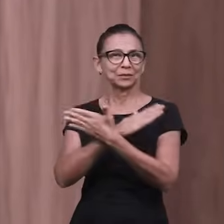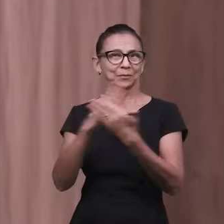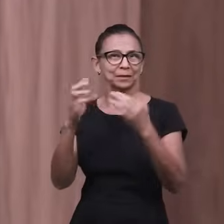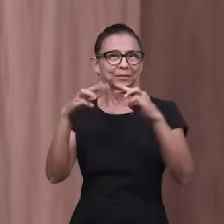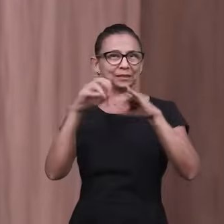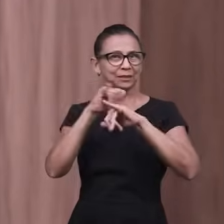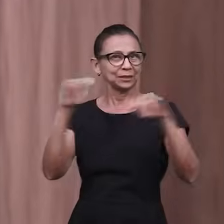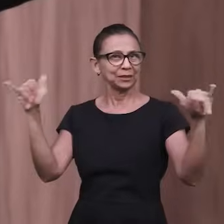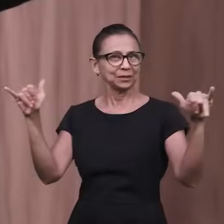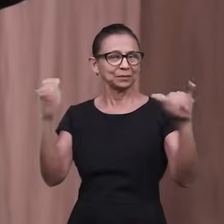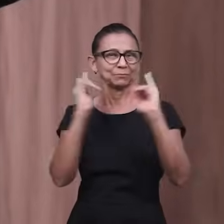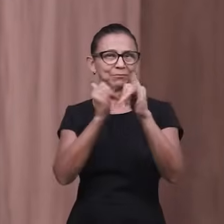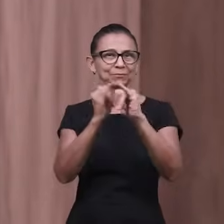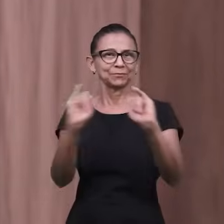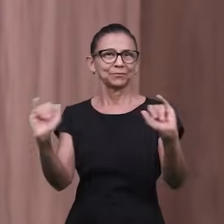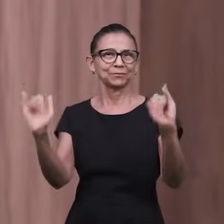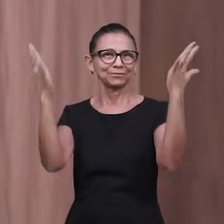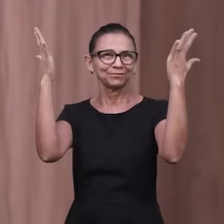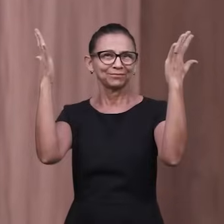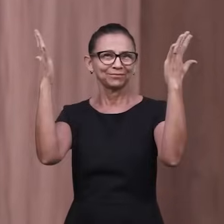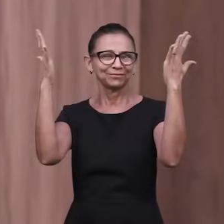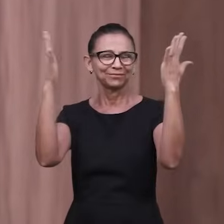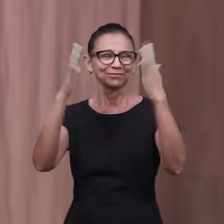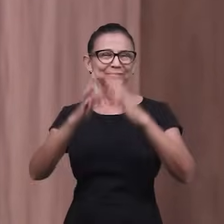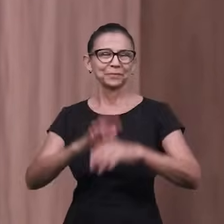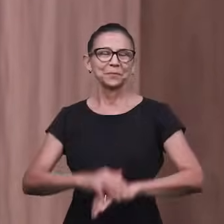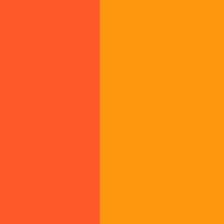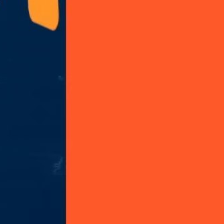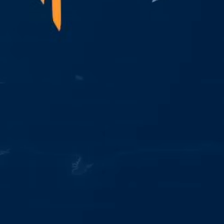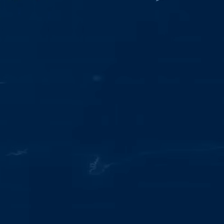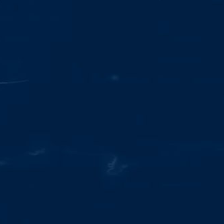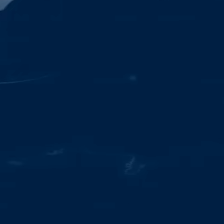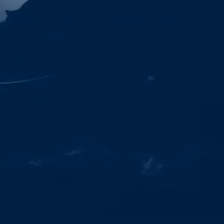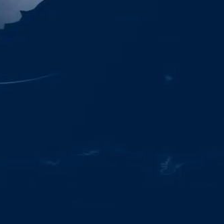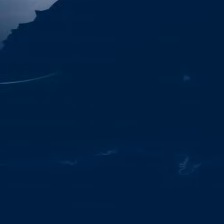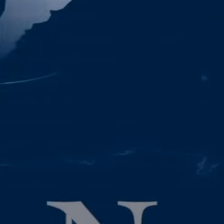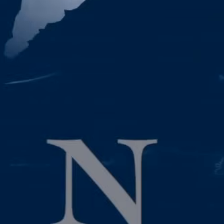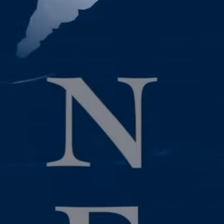entrando no ar Maranhe News, Trombetas e Festas.